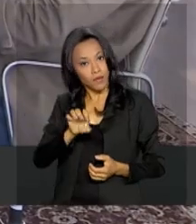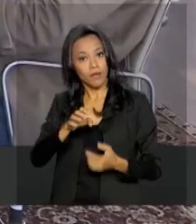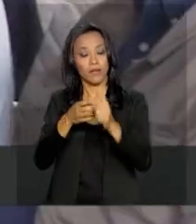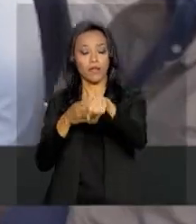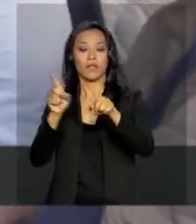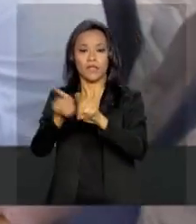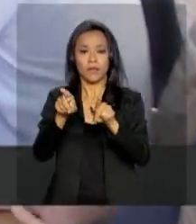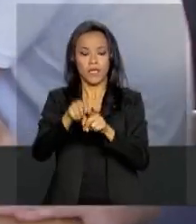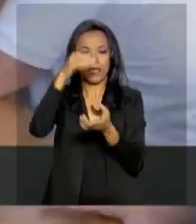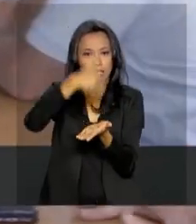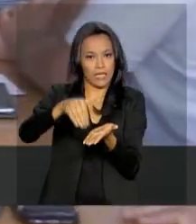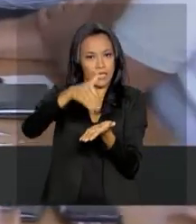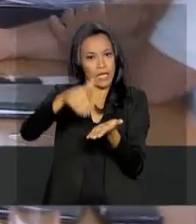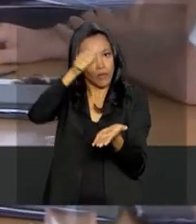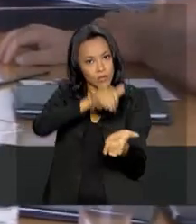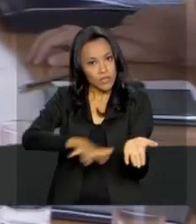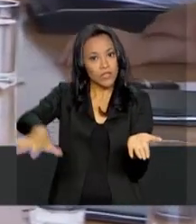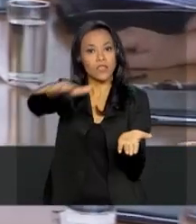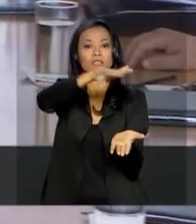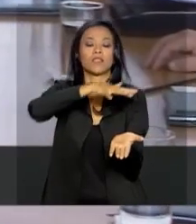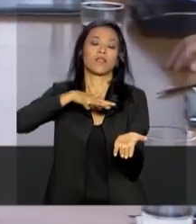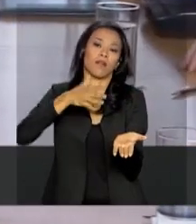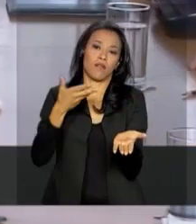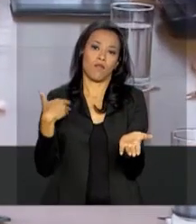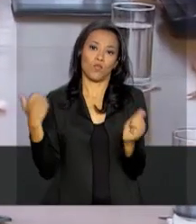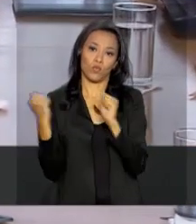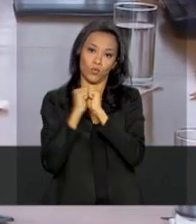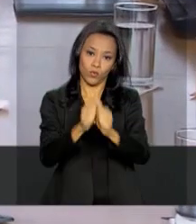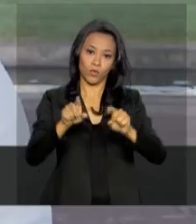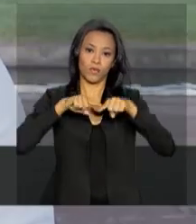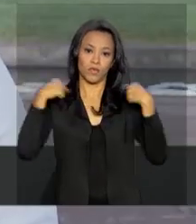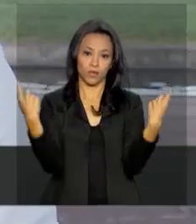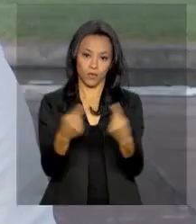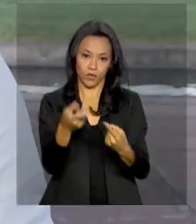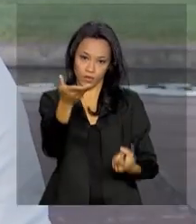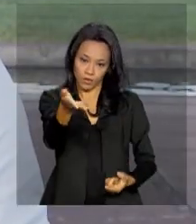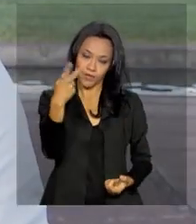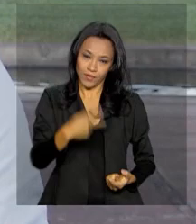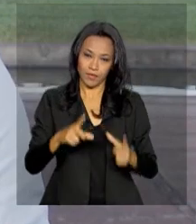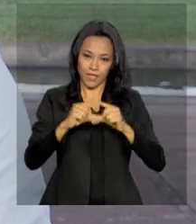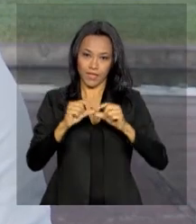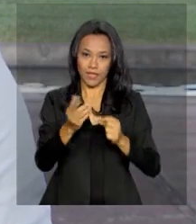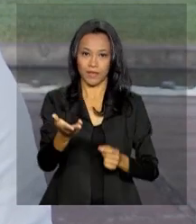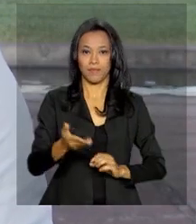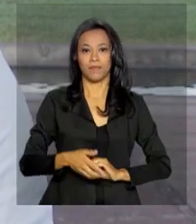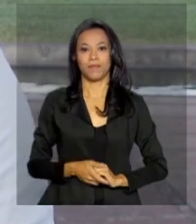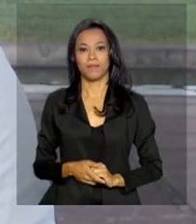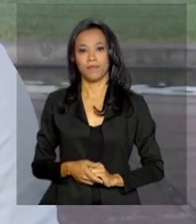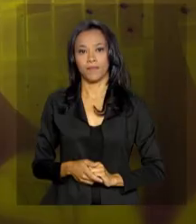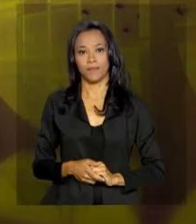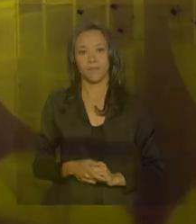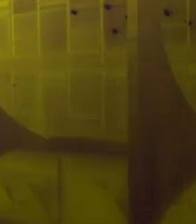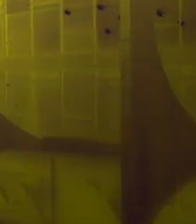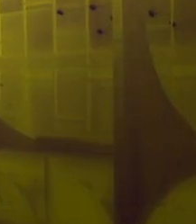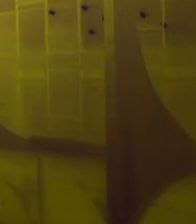que o secretário geral das relações exteriores marcos galvão de brasília pablo mundi